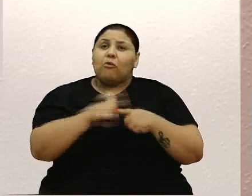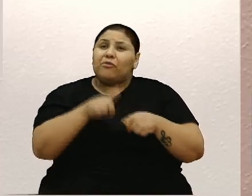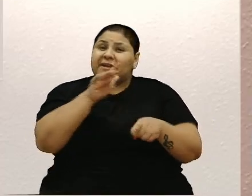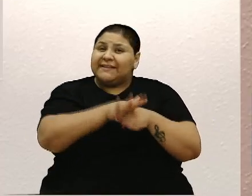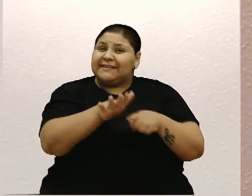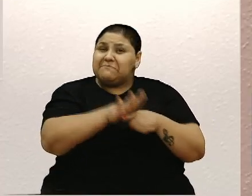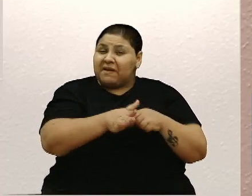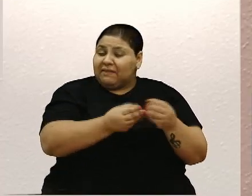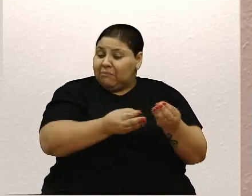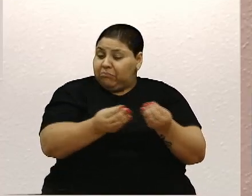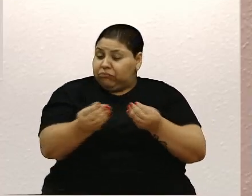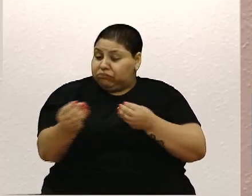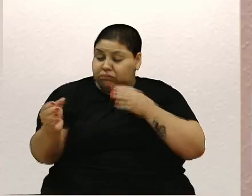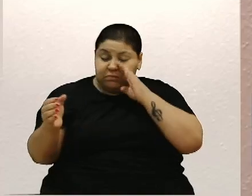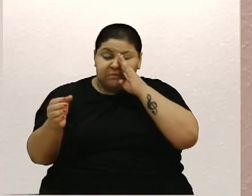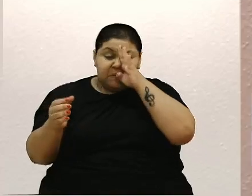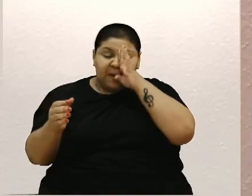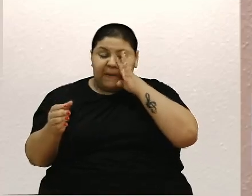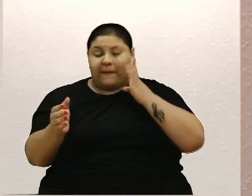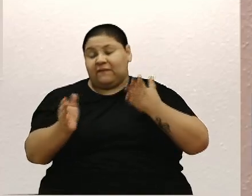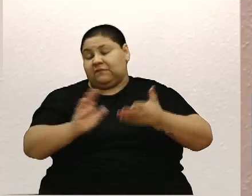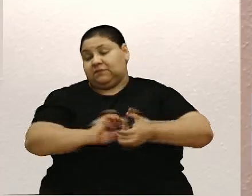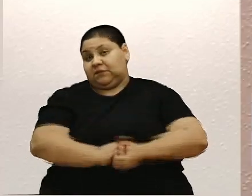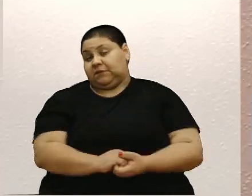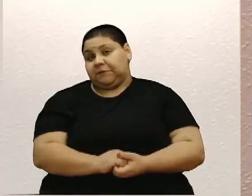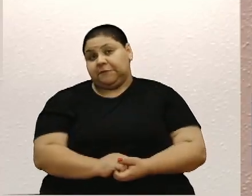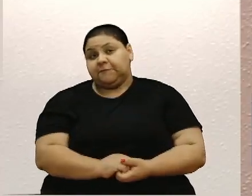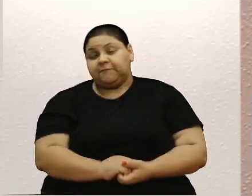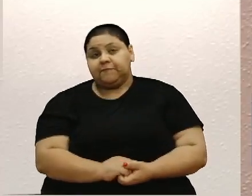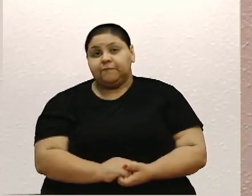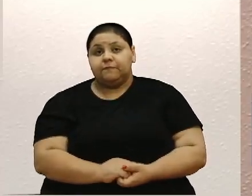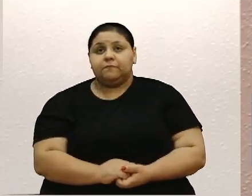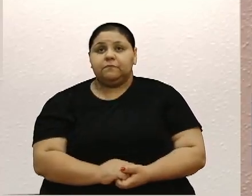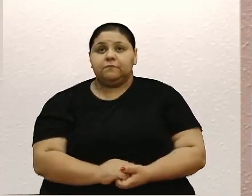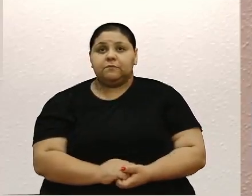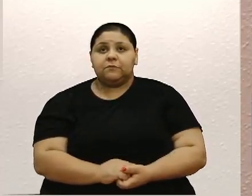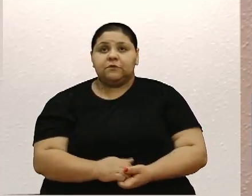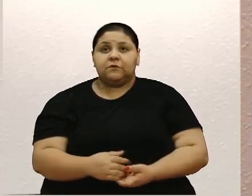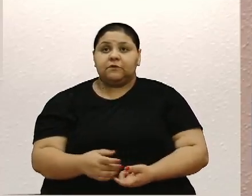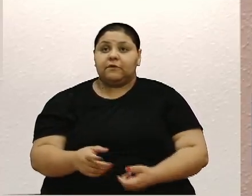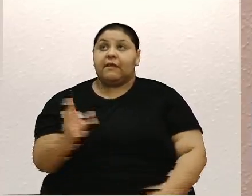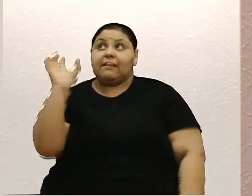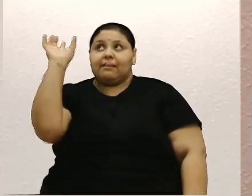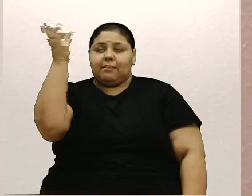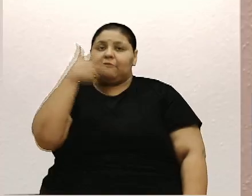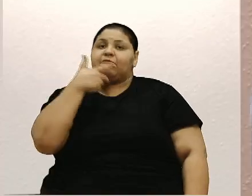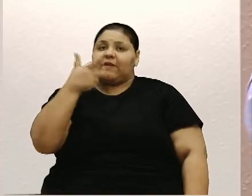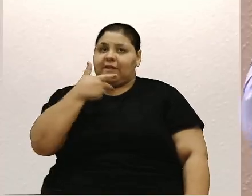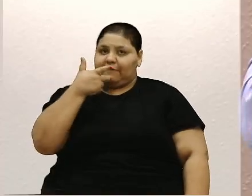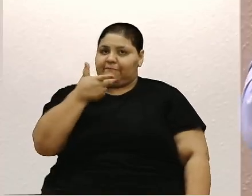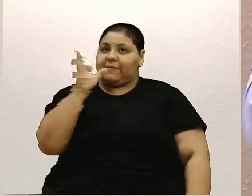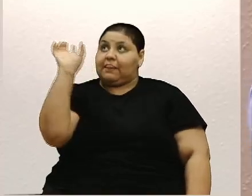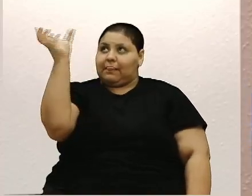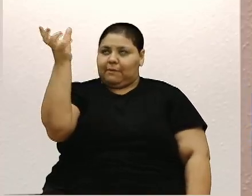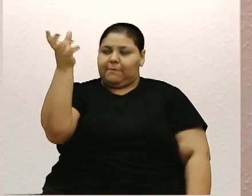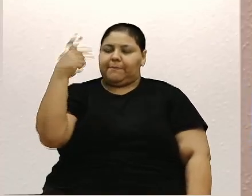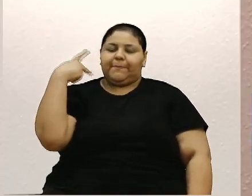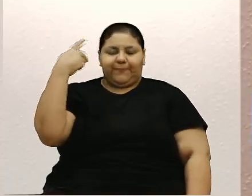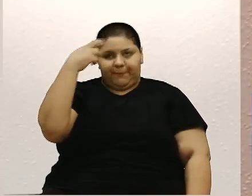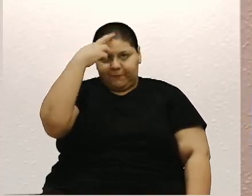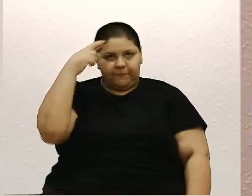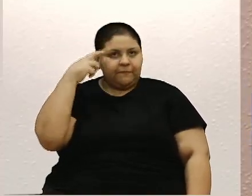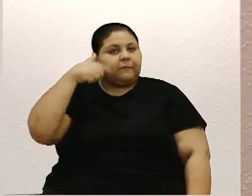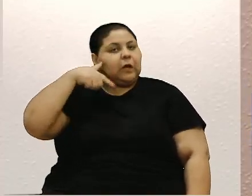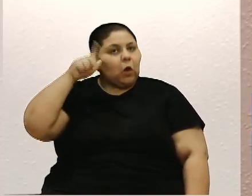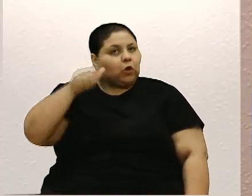grande. A demanda é muito grande. E falar em lâmpada, vereador Rafael, ontem, mais uma vez, né,